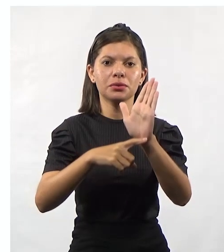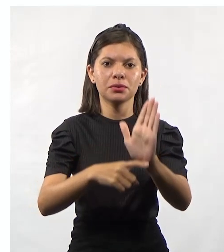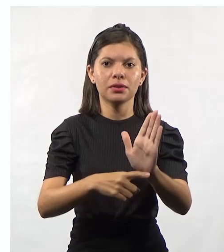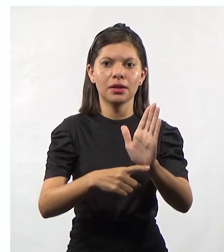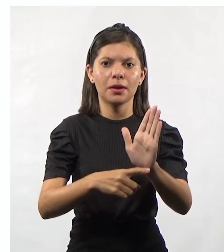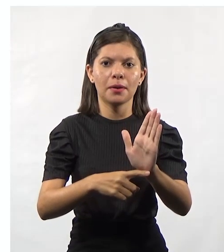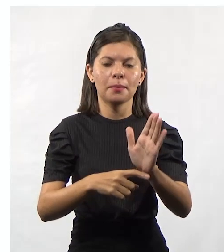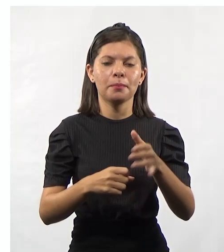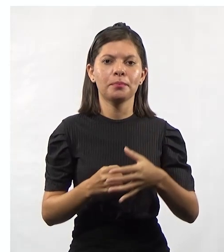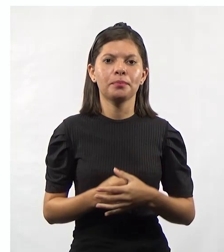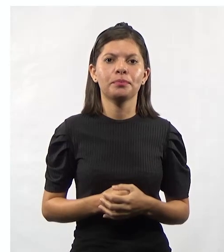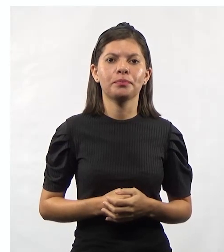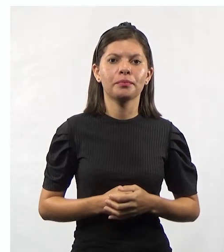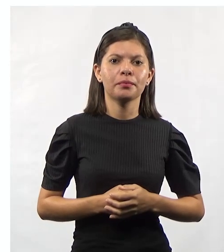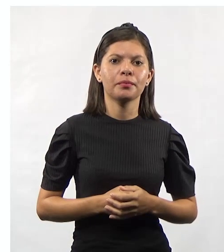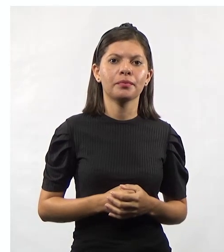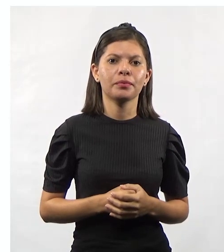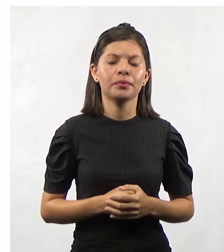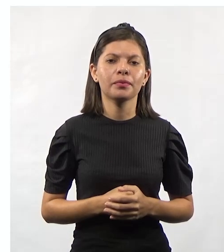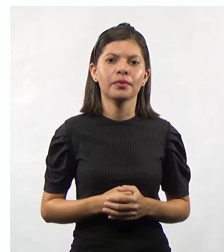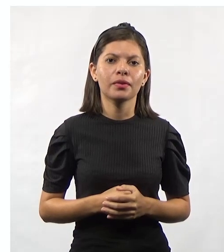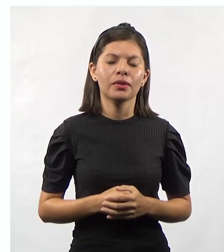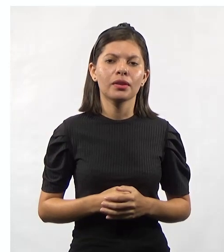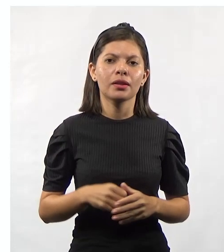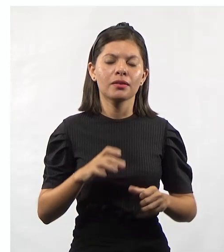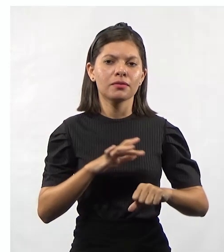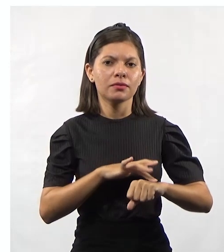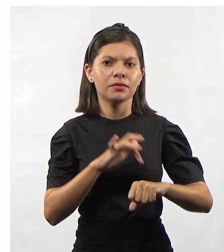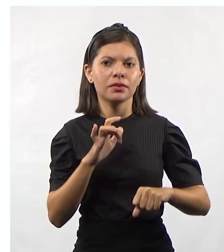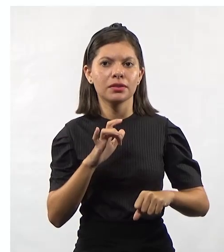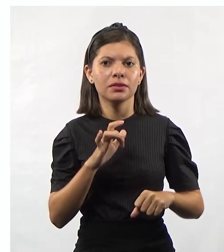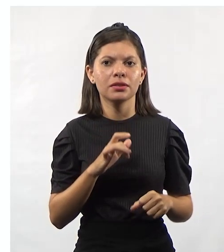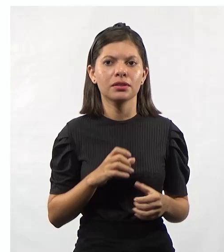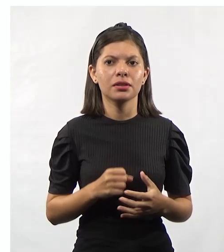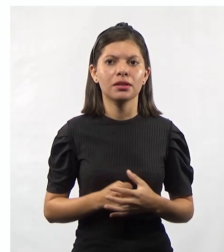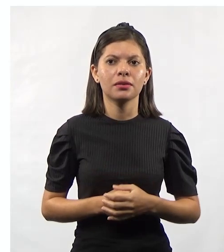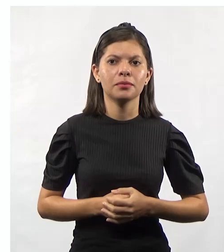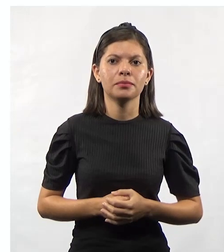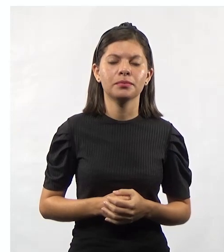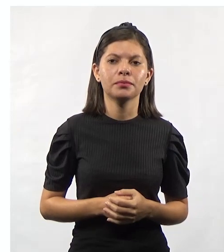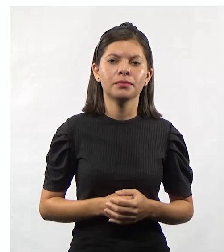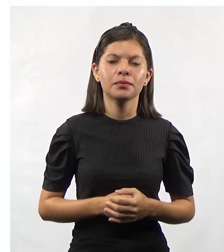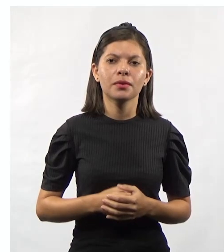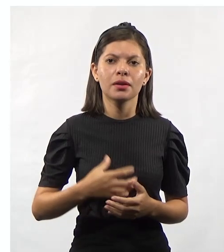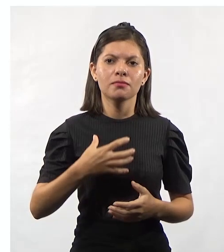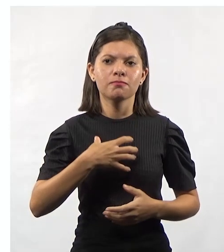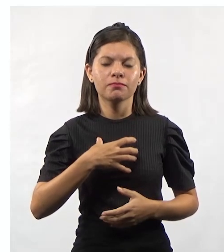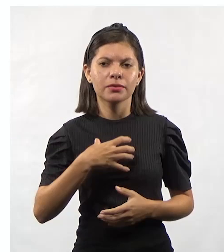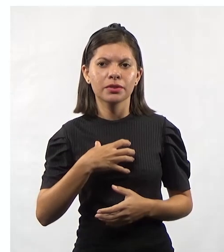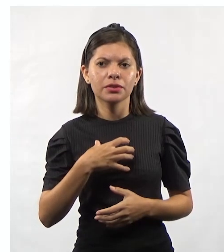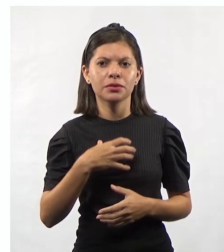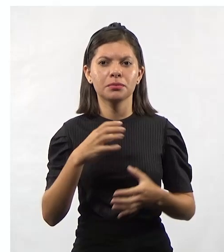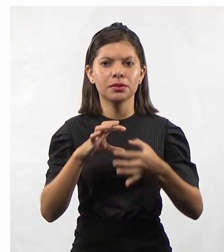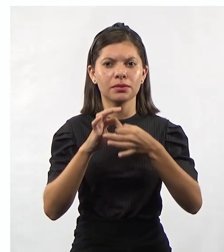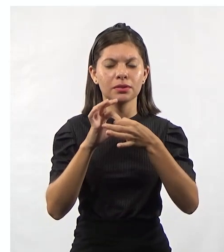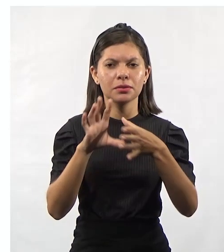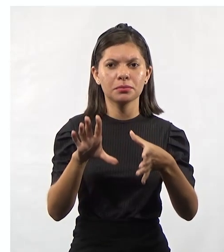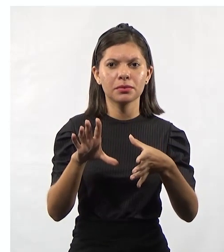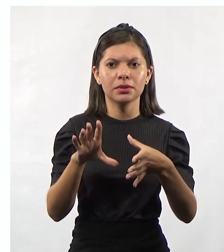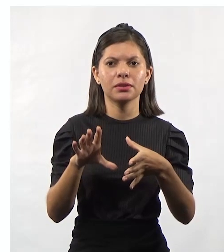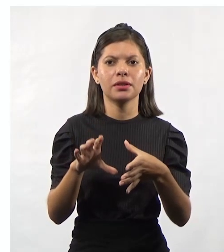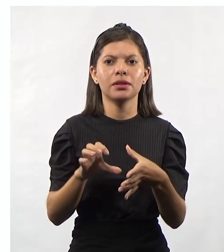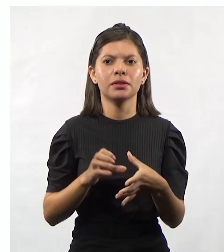com relação à preservação da integridade física, psiquiátrica, emocional,